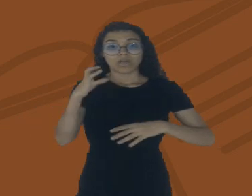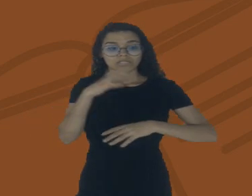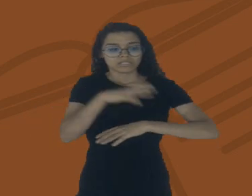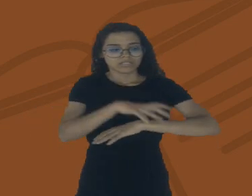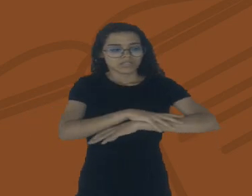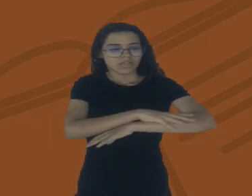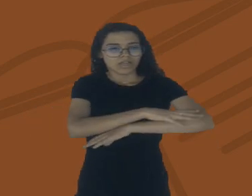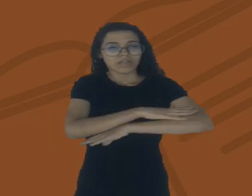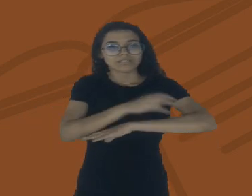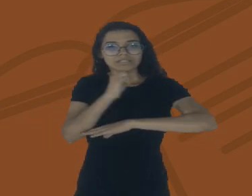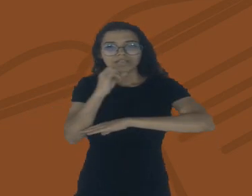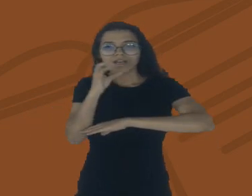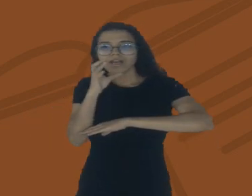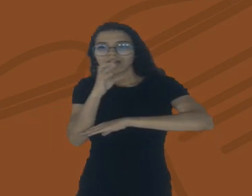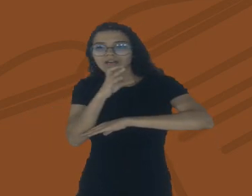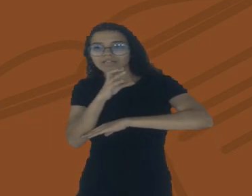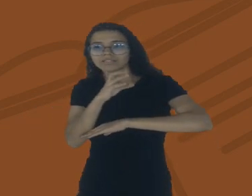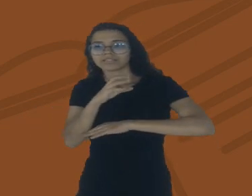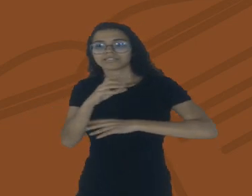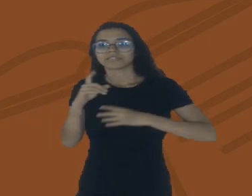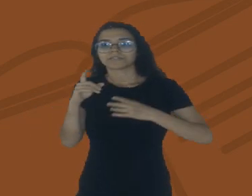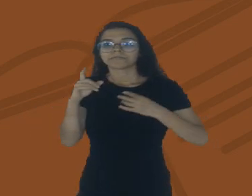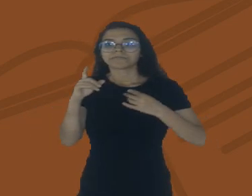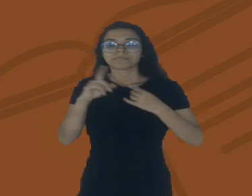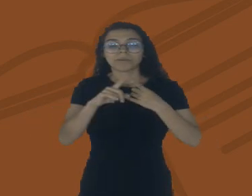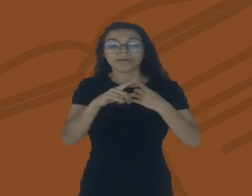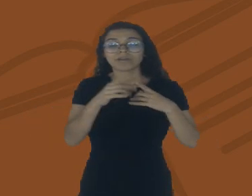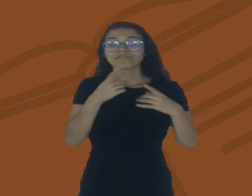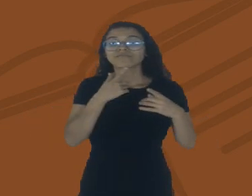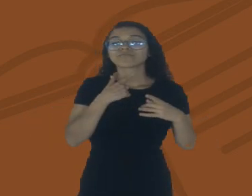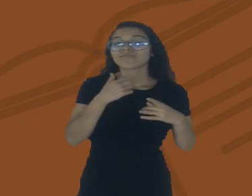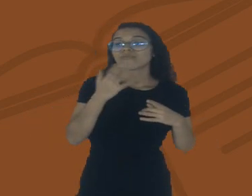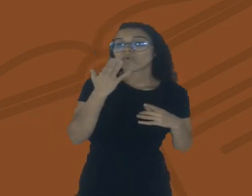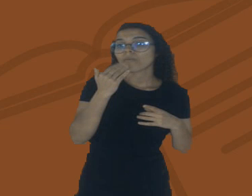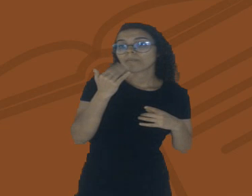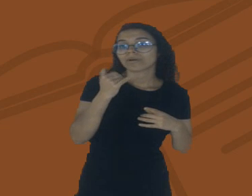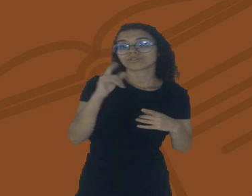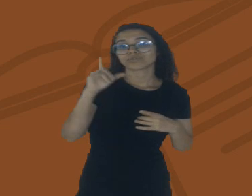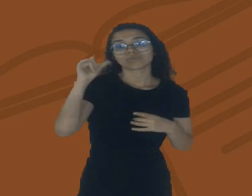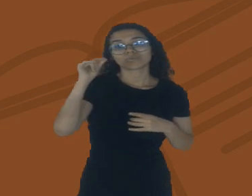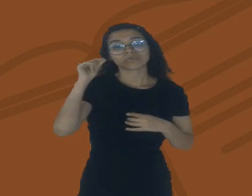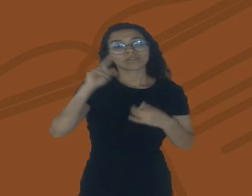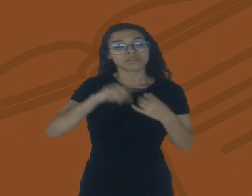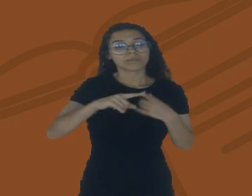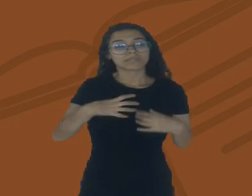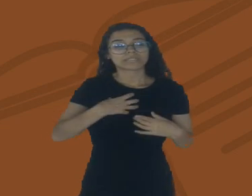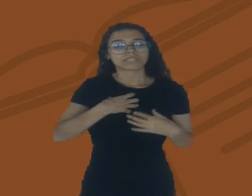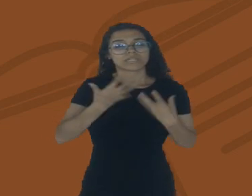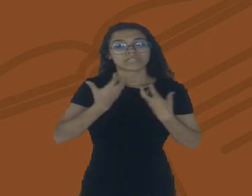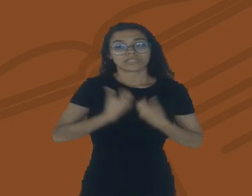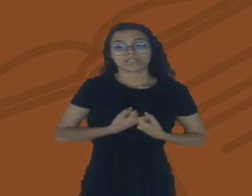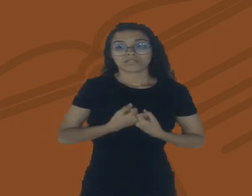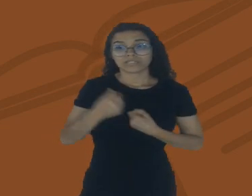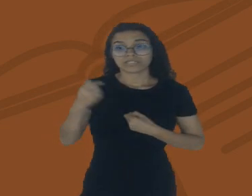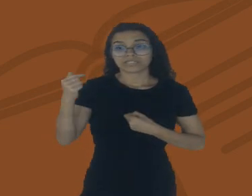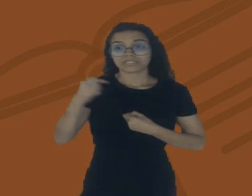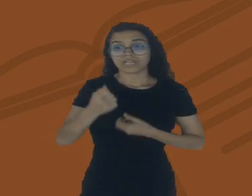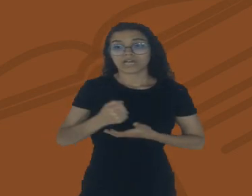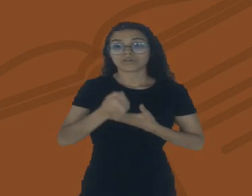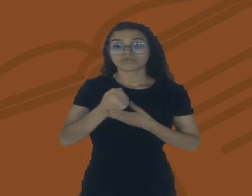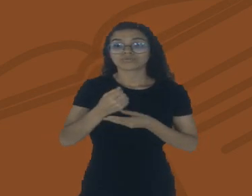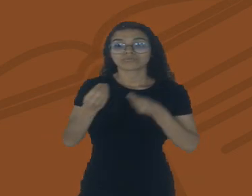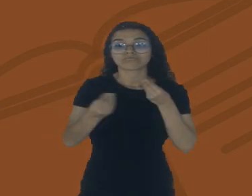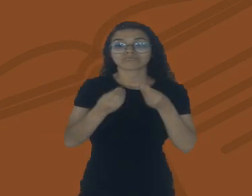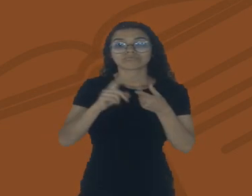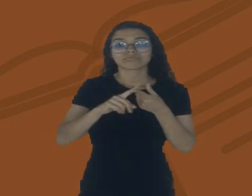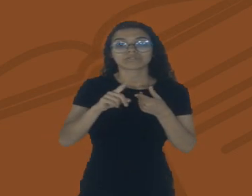cansaço. Esse hormônio do sono também atua na eliminação de toxinas do intestino. Então, a serotonina também está muito relacionada com a questão